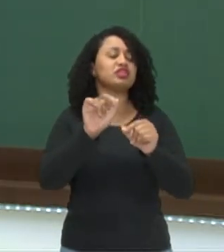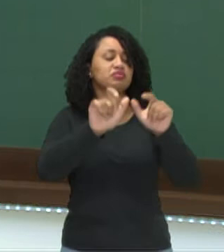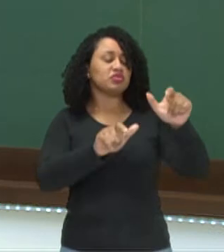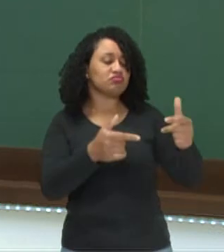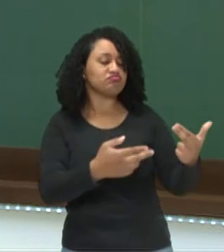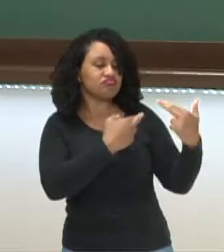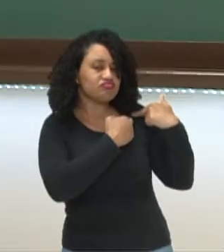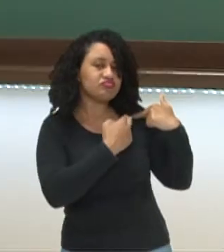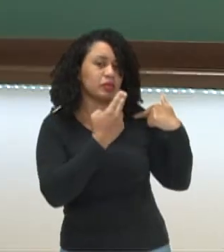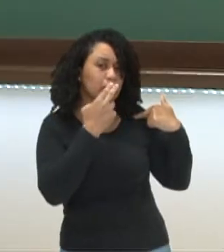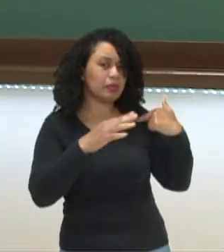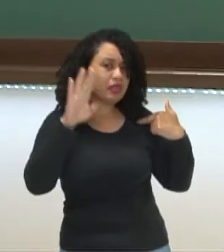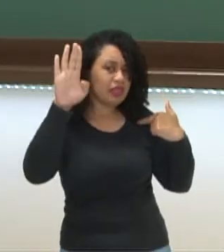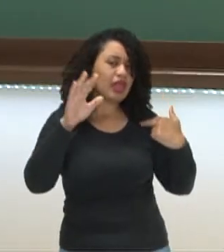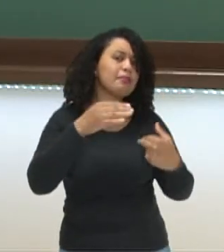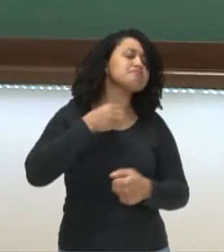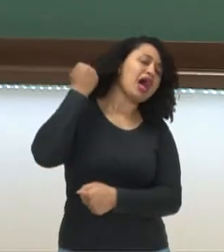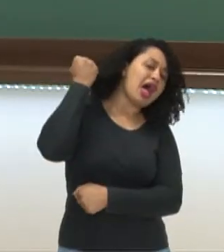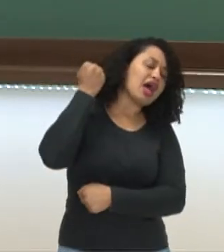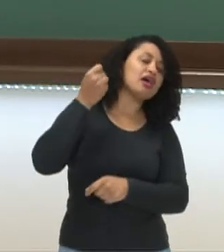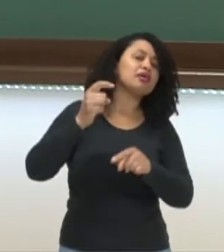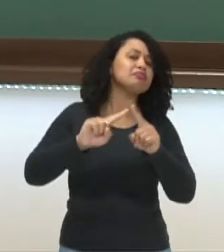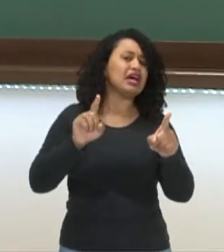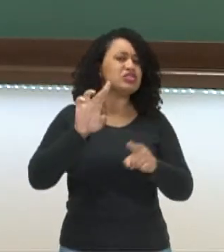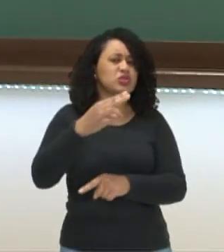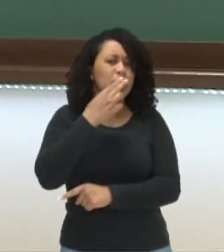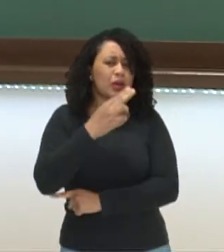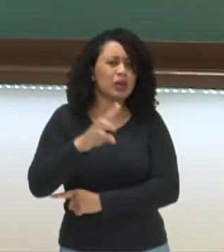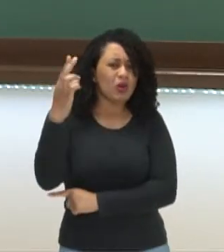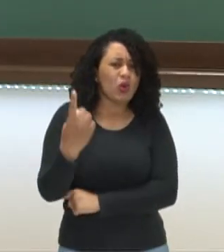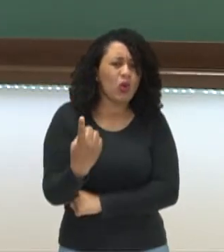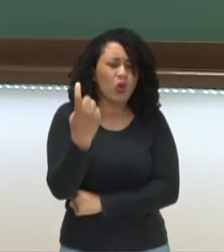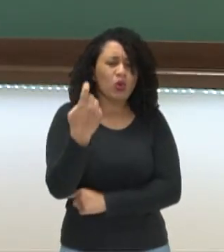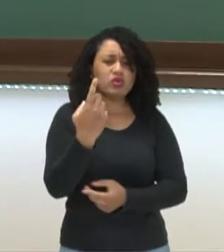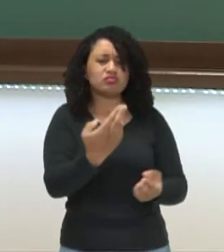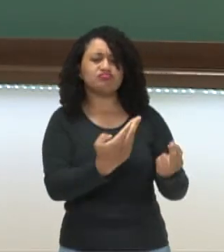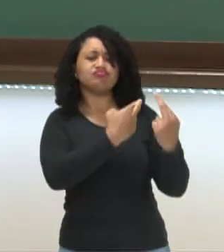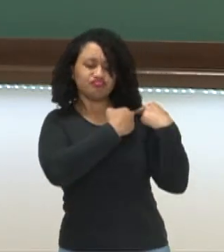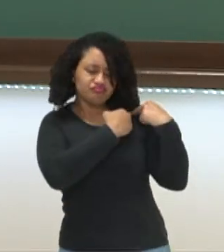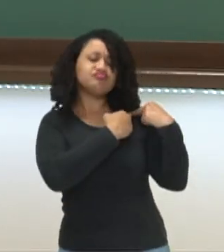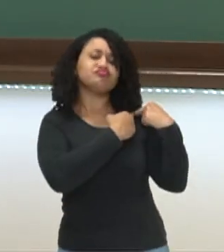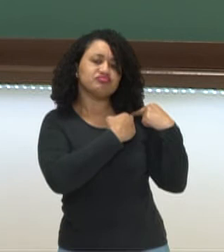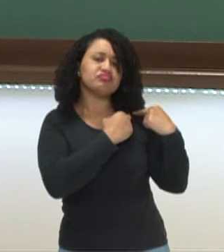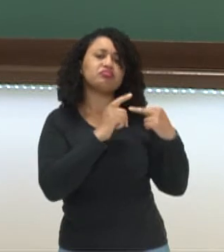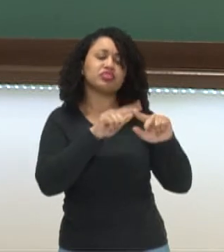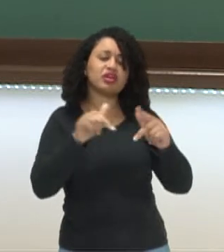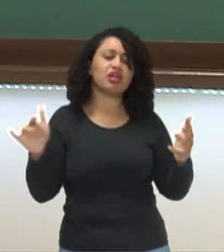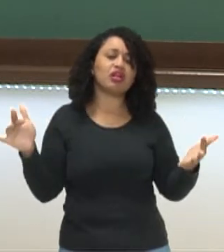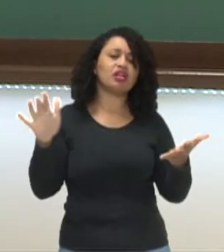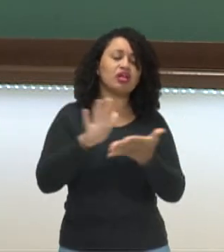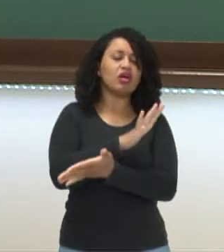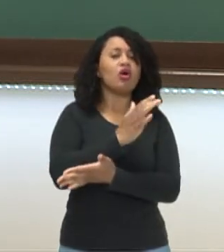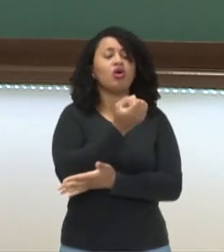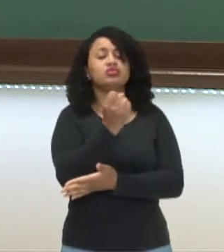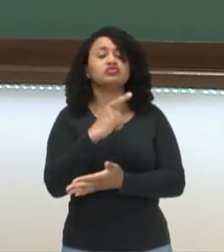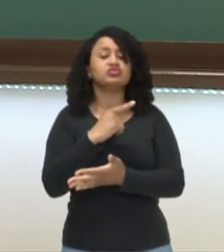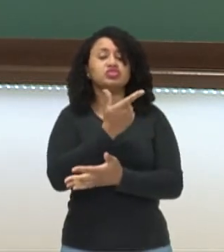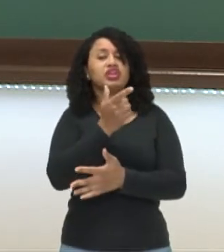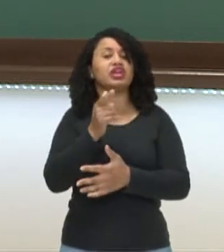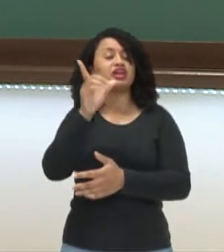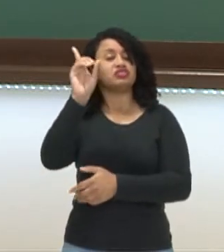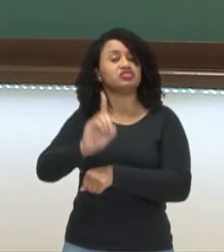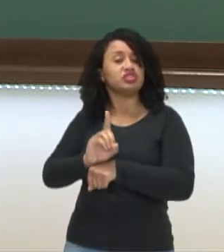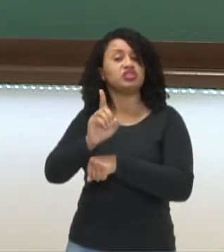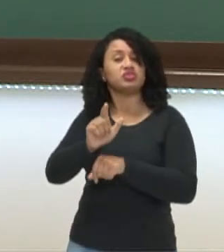responsabilizados? Hitler se matou. Mas será que é só Hitler o único responsável por esse Holocausto? Ou haviam diretores nesses campos